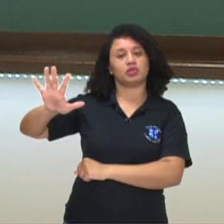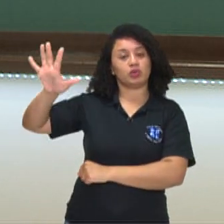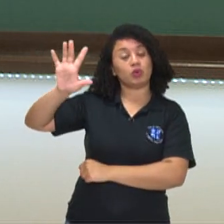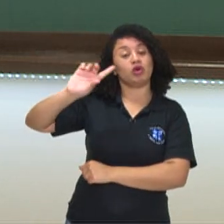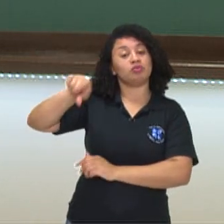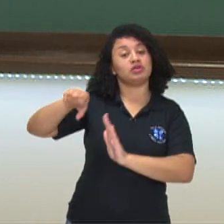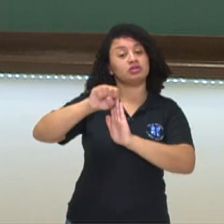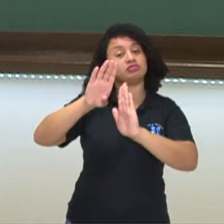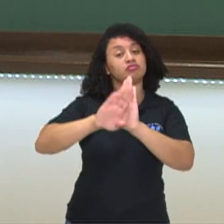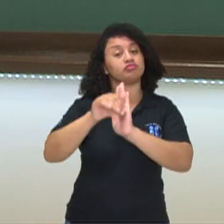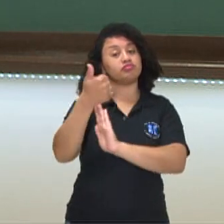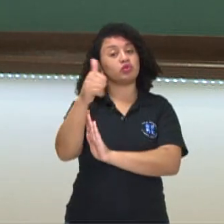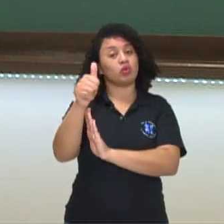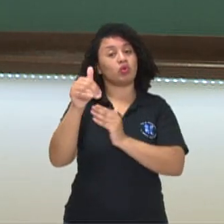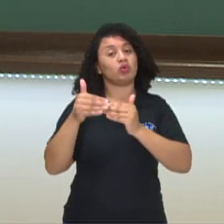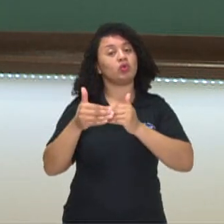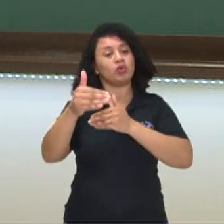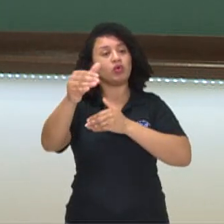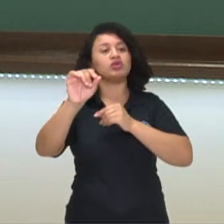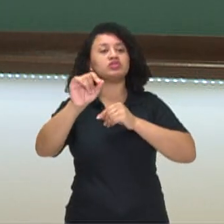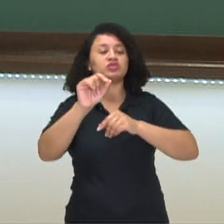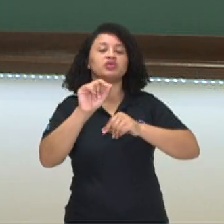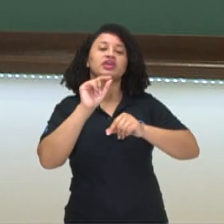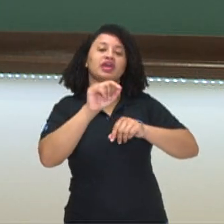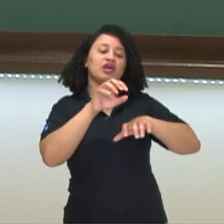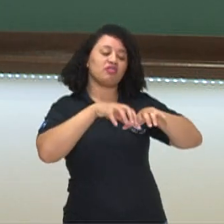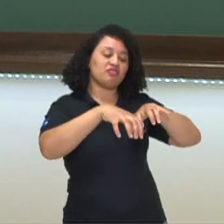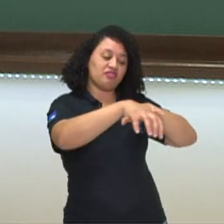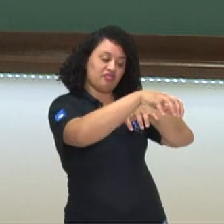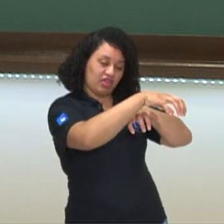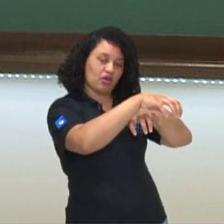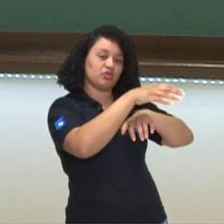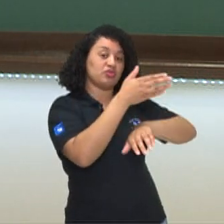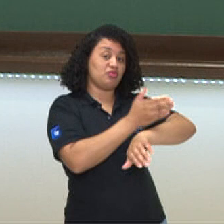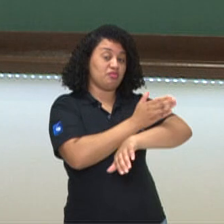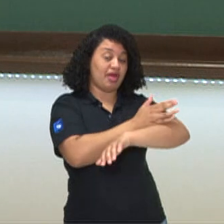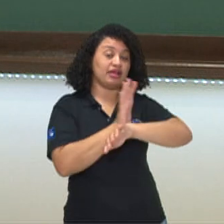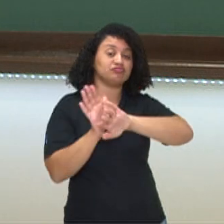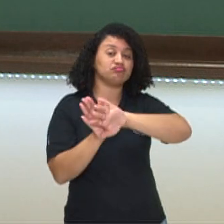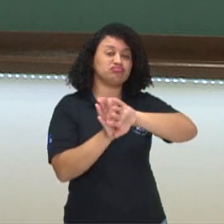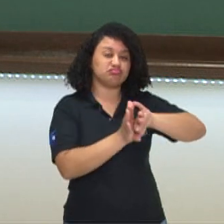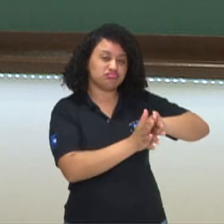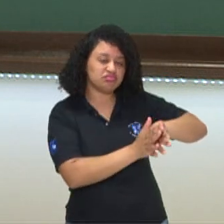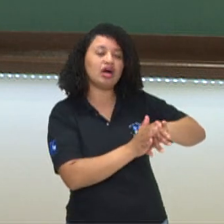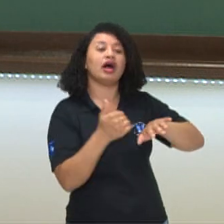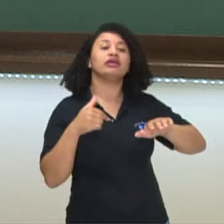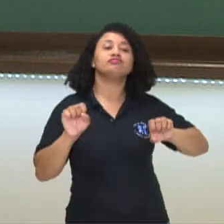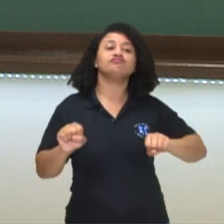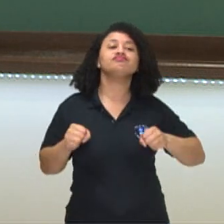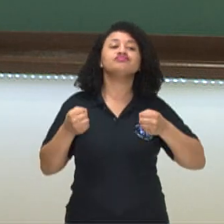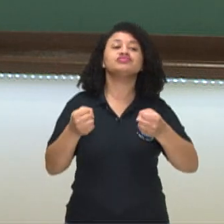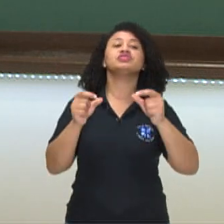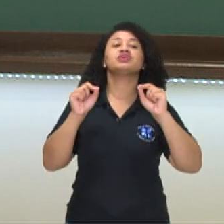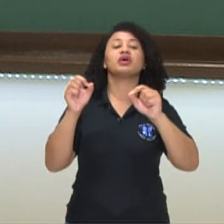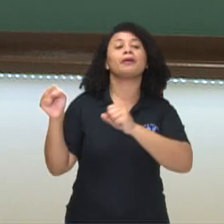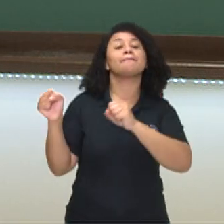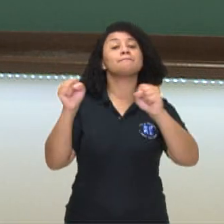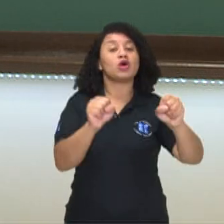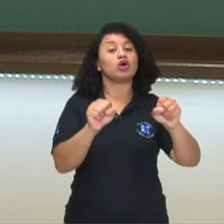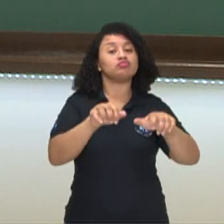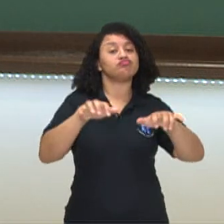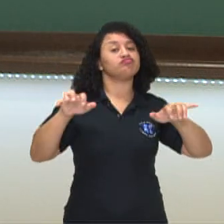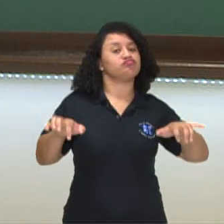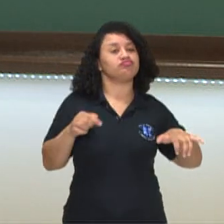do século XI, a decadência do feudalismo da Idade Média, que contribuíram com o fortalecimento do poder real. Que